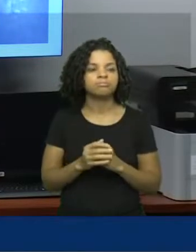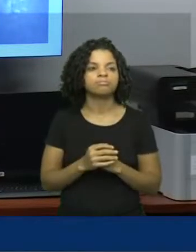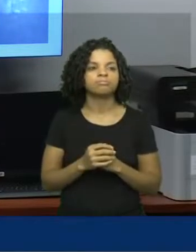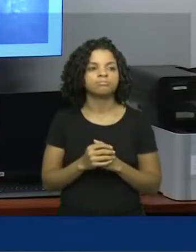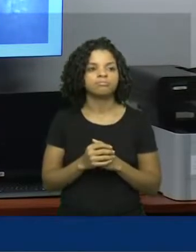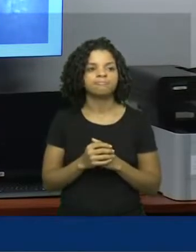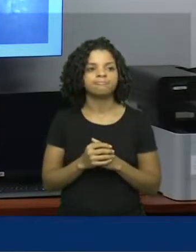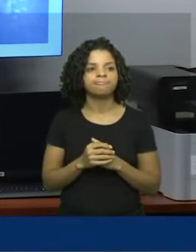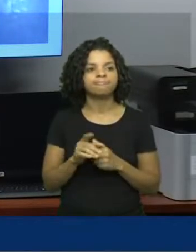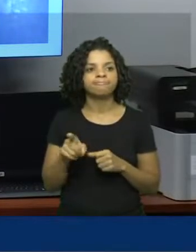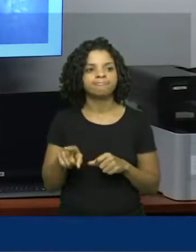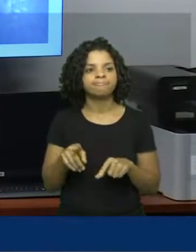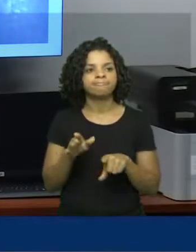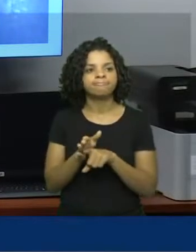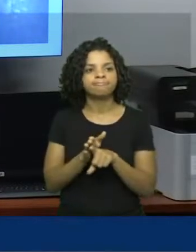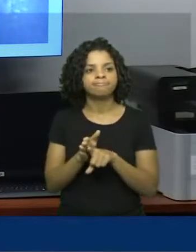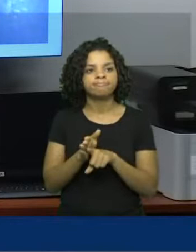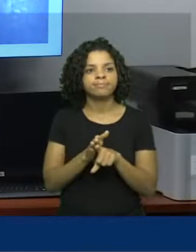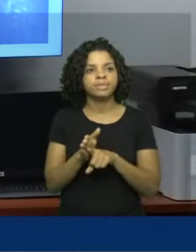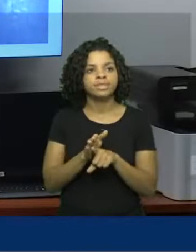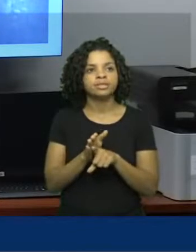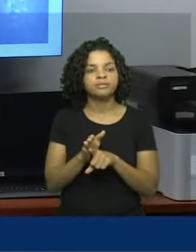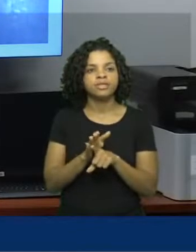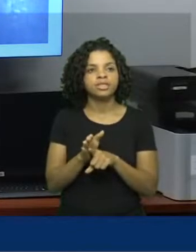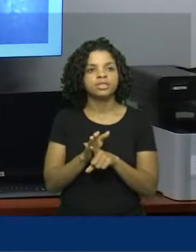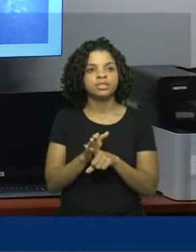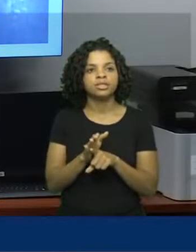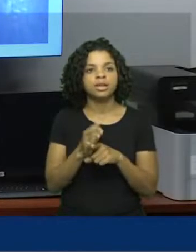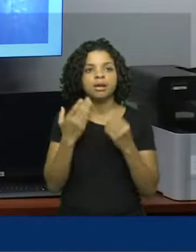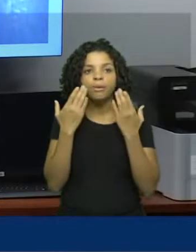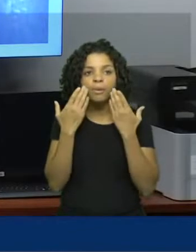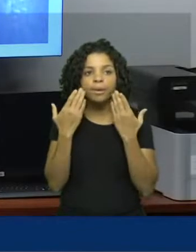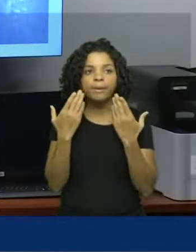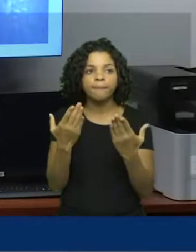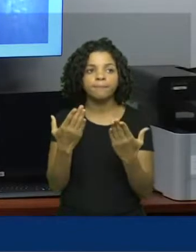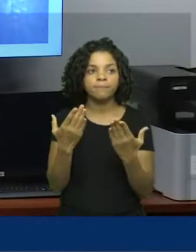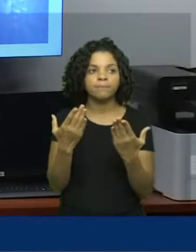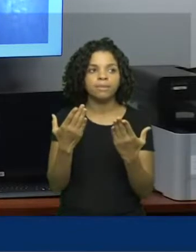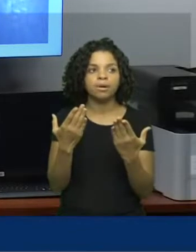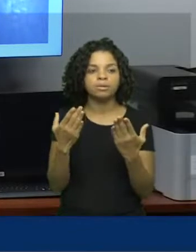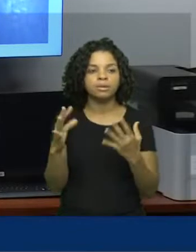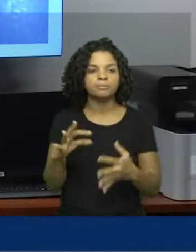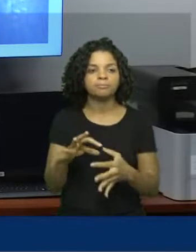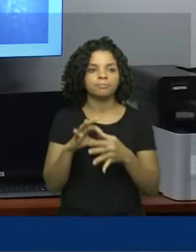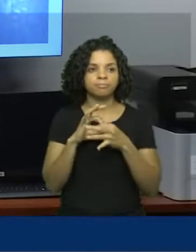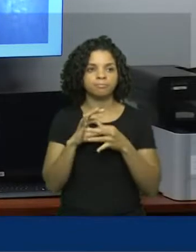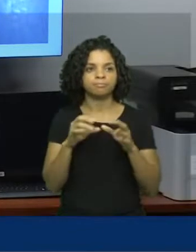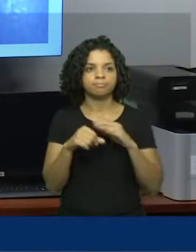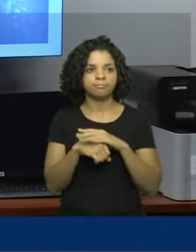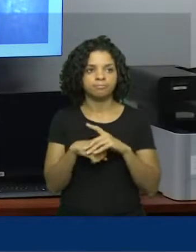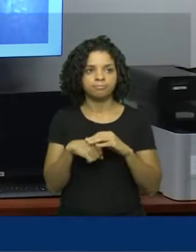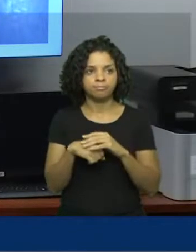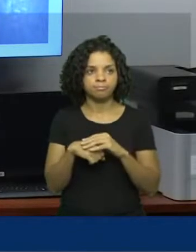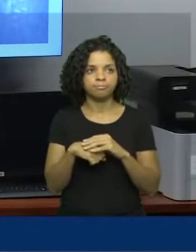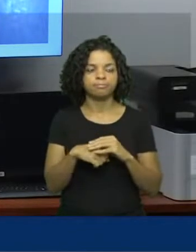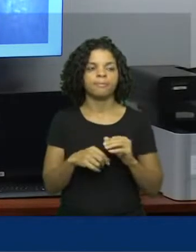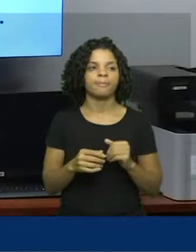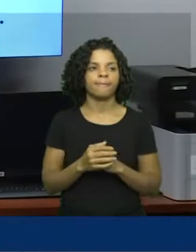E investigar os sinais que podem estar associados à síndrome de Ehlers-Danlos.